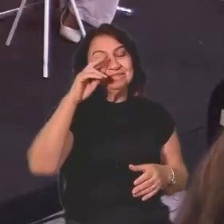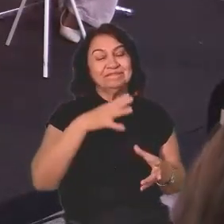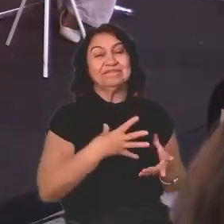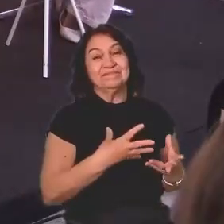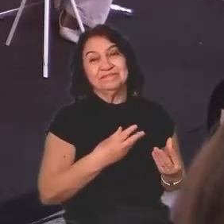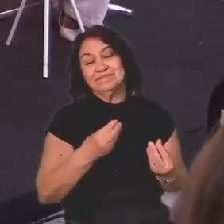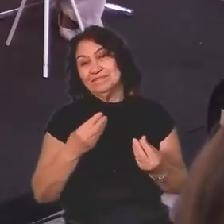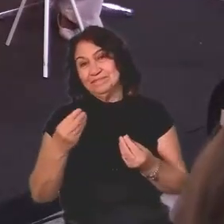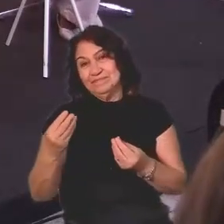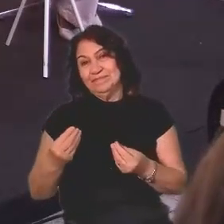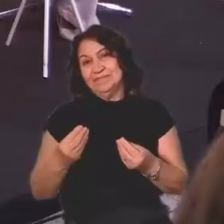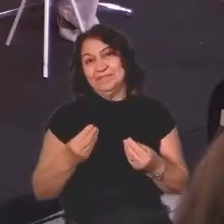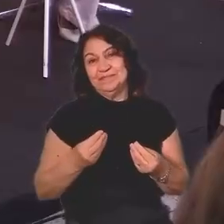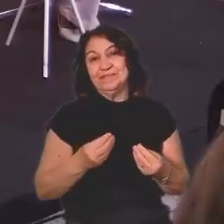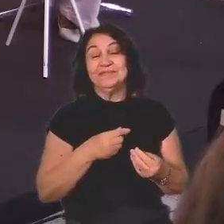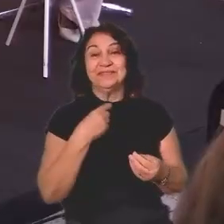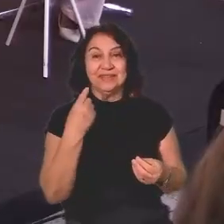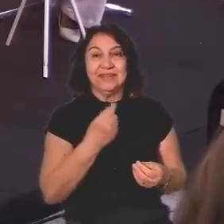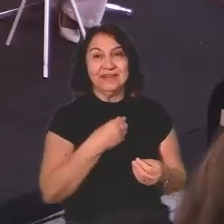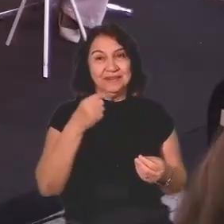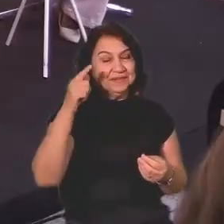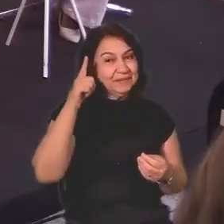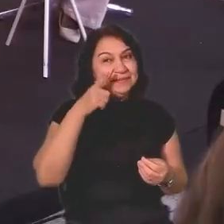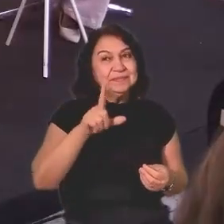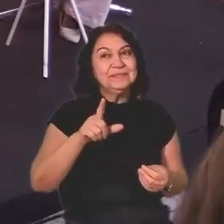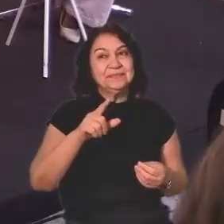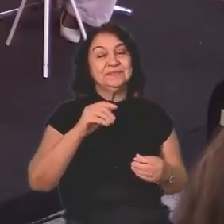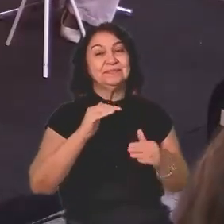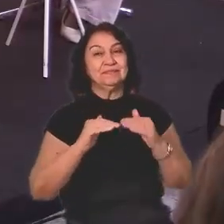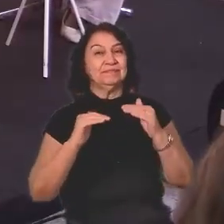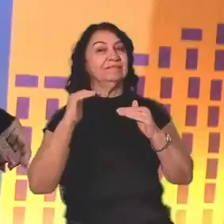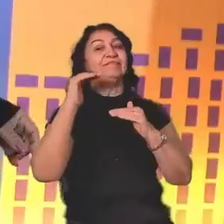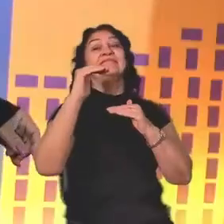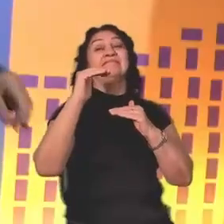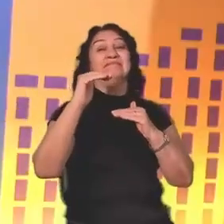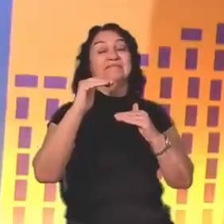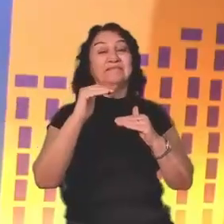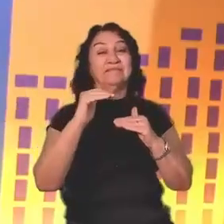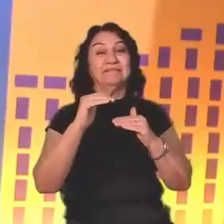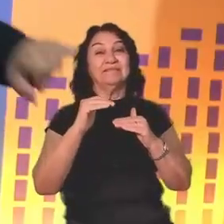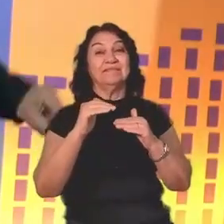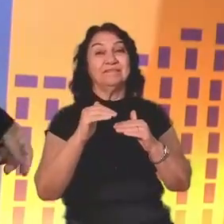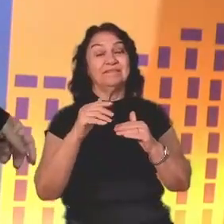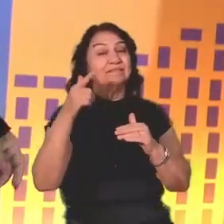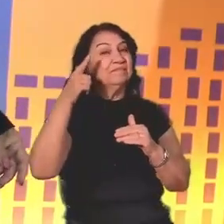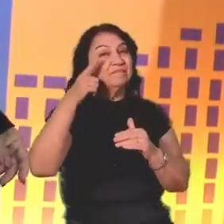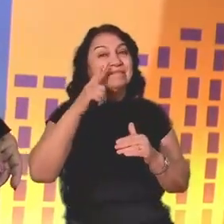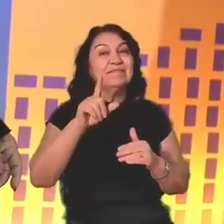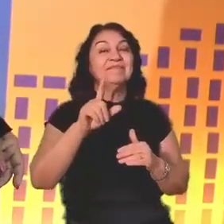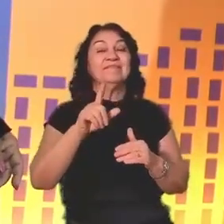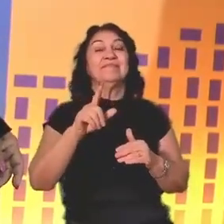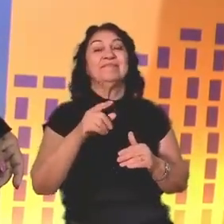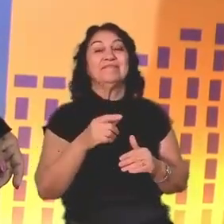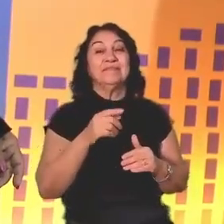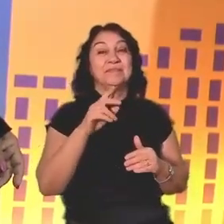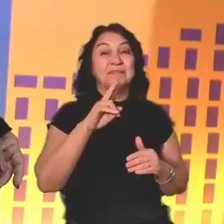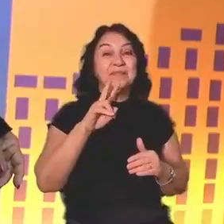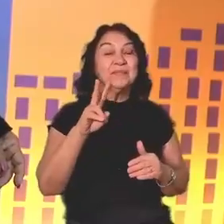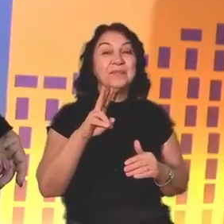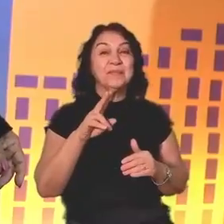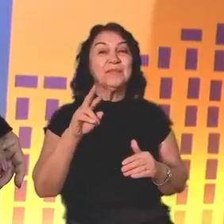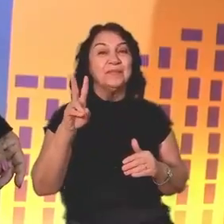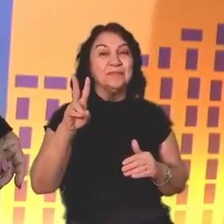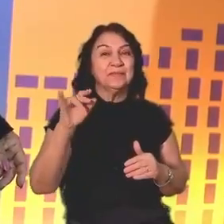assim que nós conseguimos superar, né? Aí, às vezes, eu vejo o Vinícius, né?